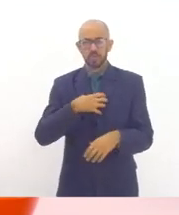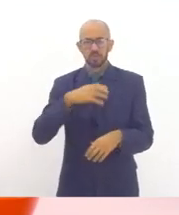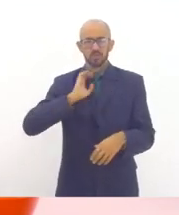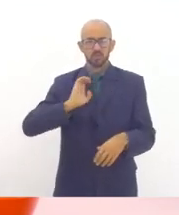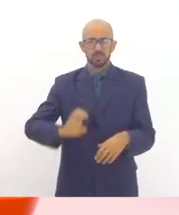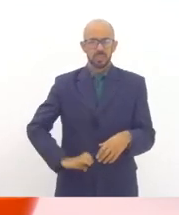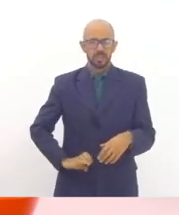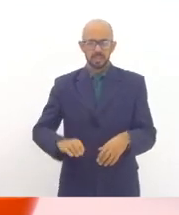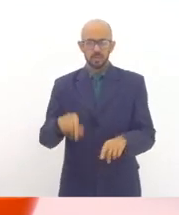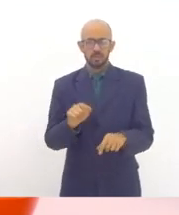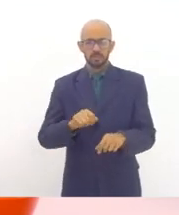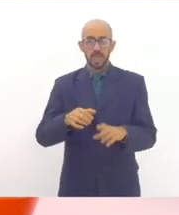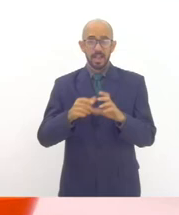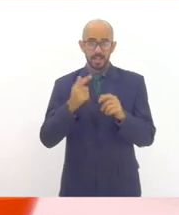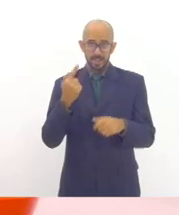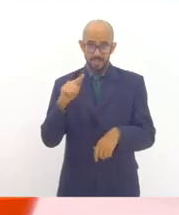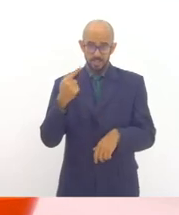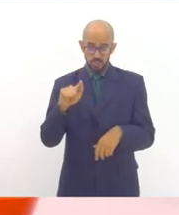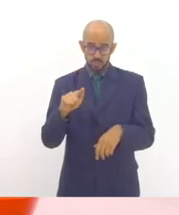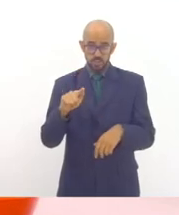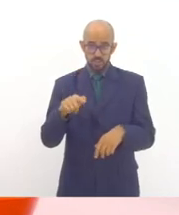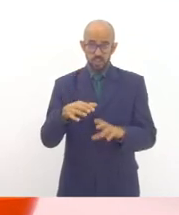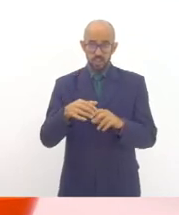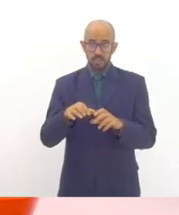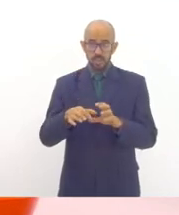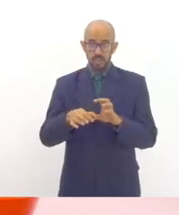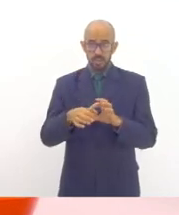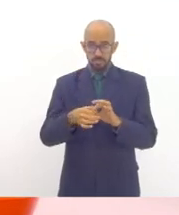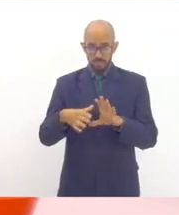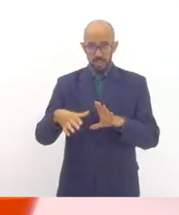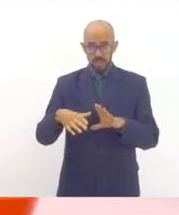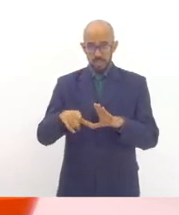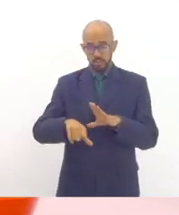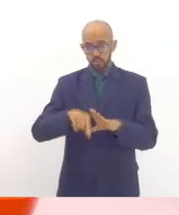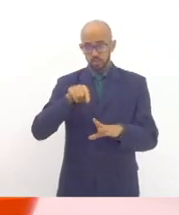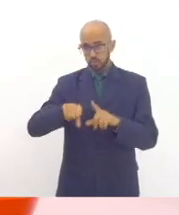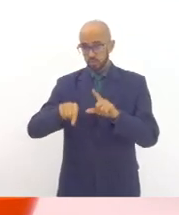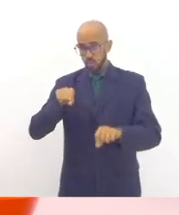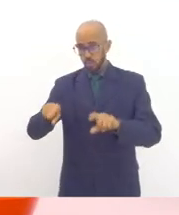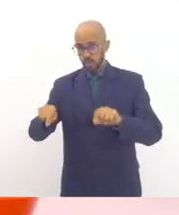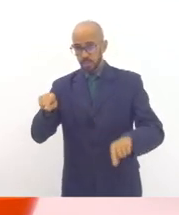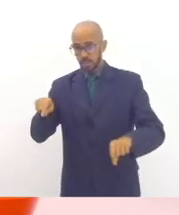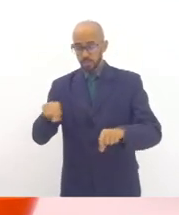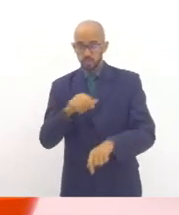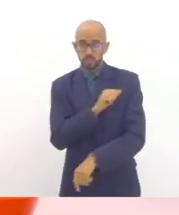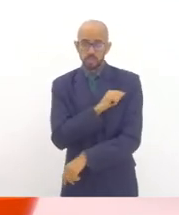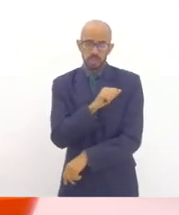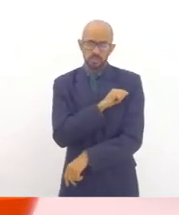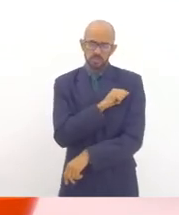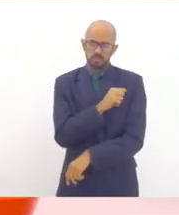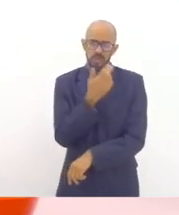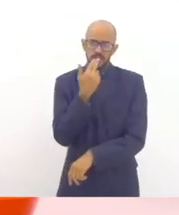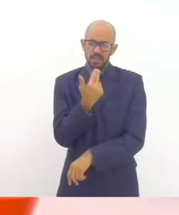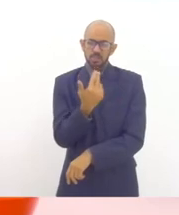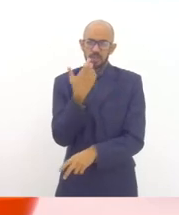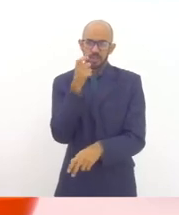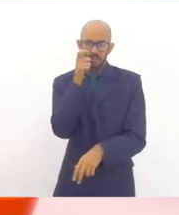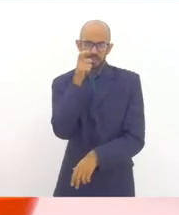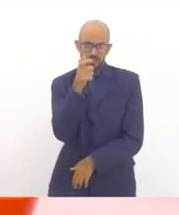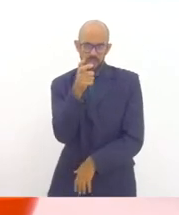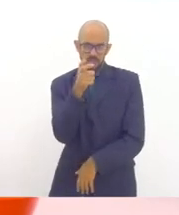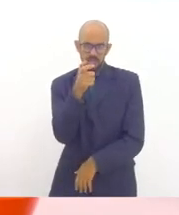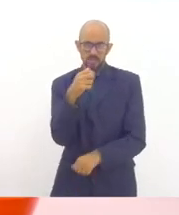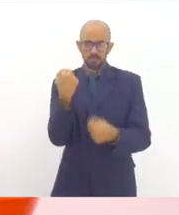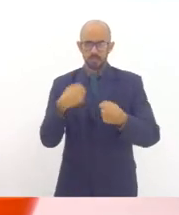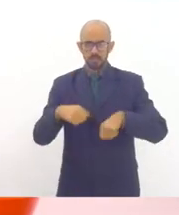da liberdade de escolha dos e das alunos e alunas pelas línguas que querem aprender